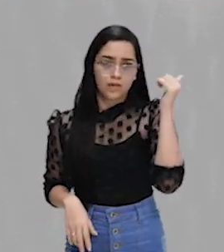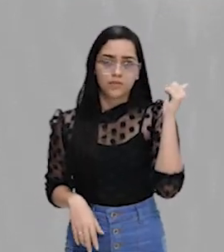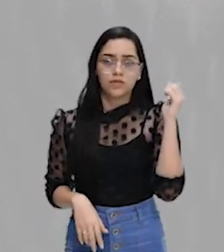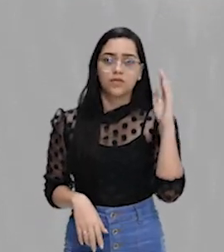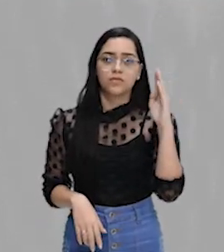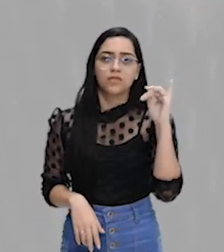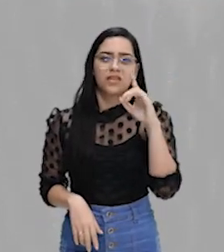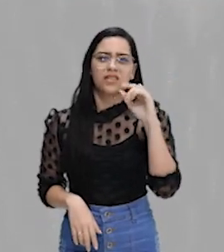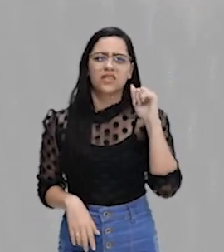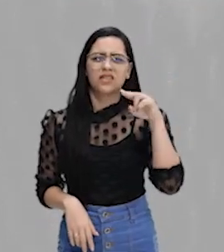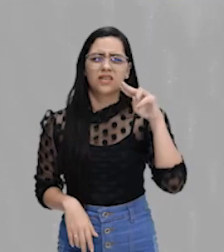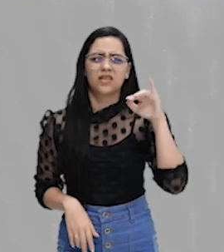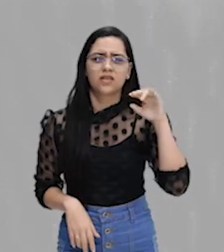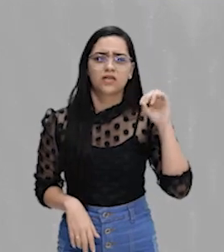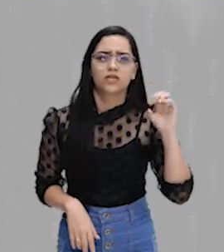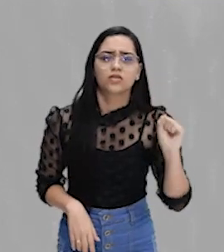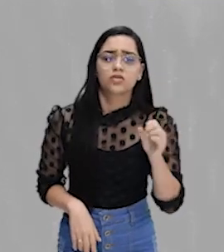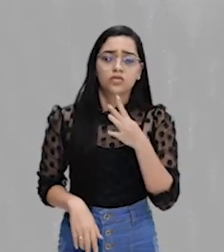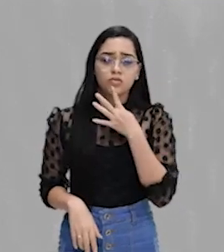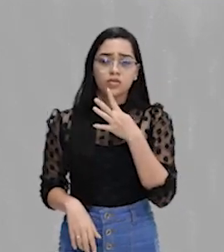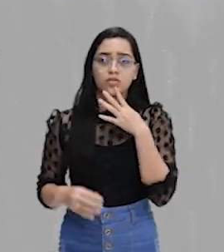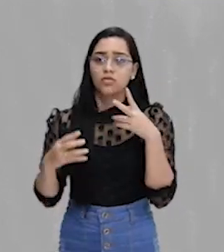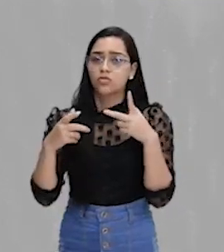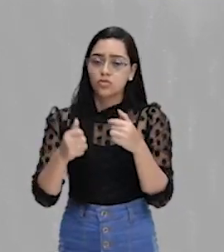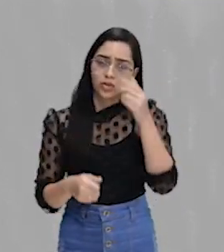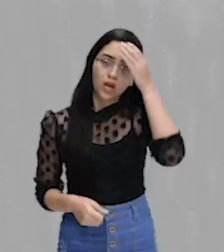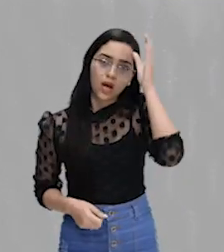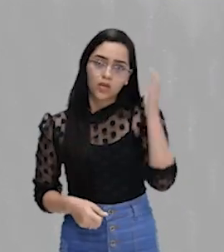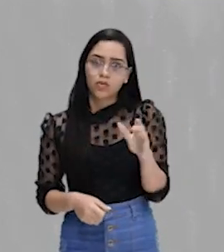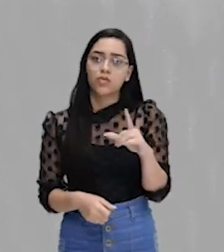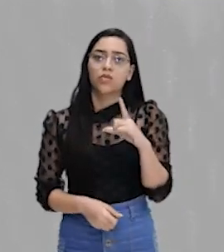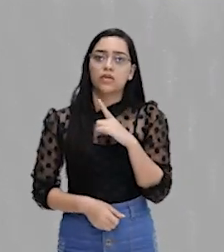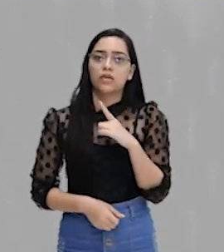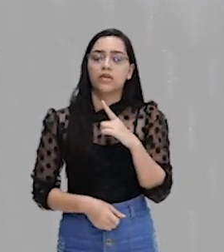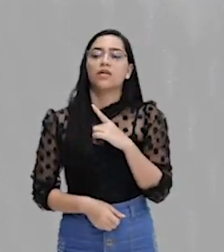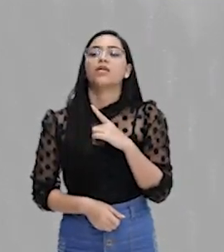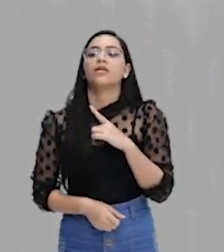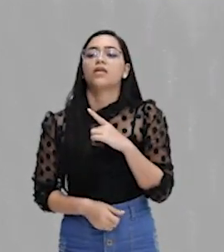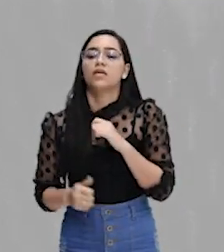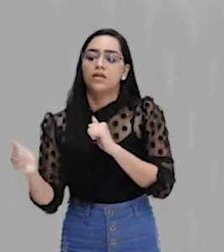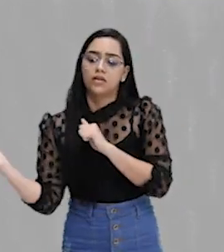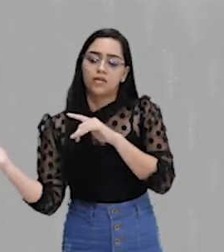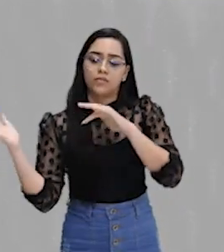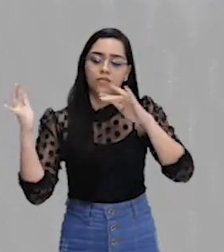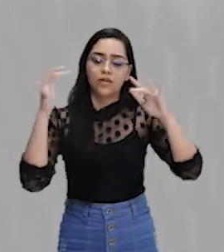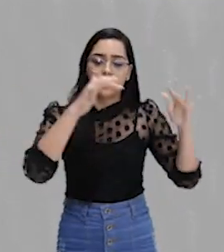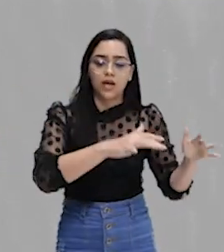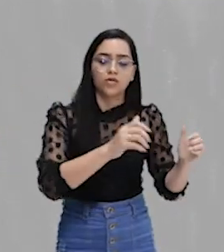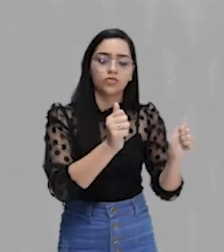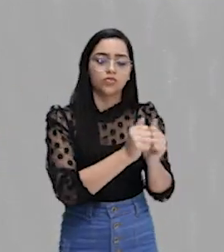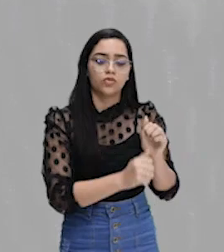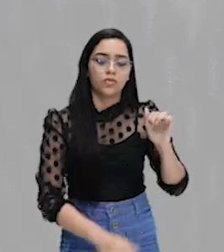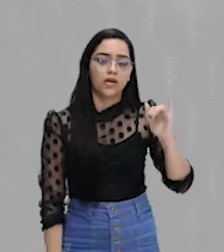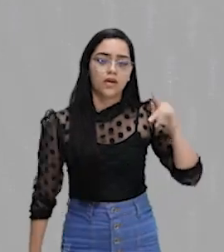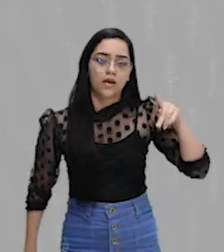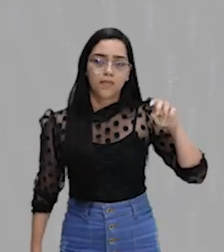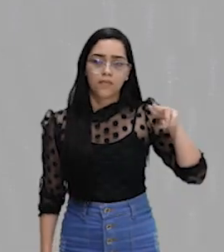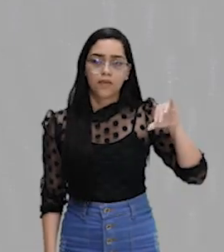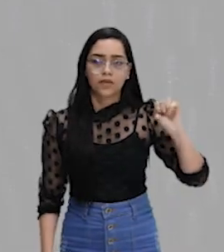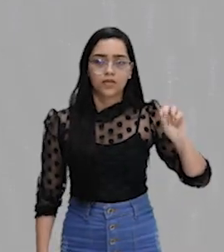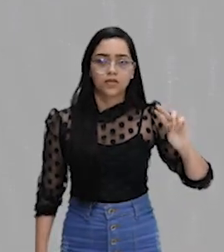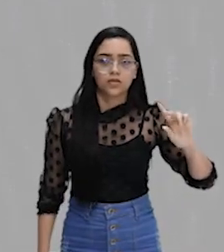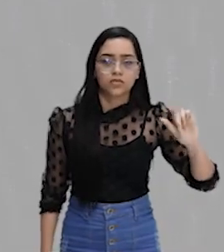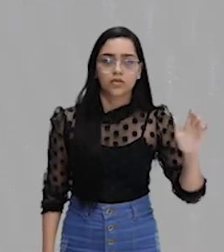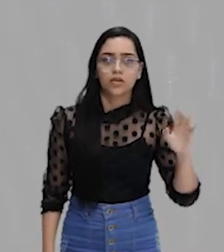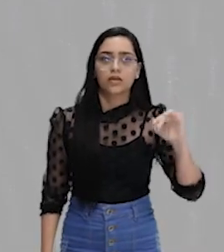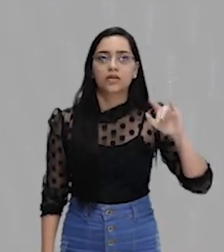que conheciam a cultura clássica greco-romana, esses sábios bizantinos que migraram para a Península Itálica. Nós temos